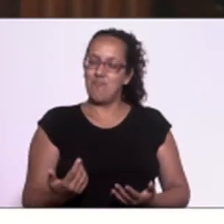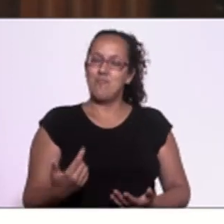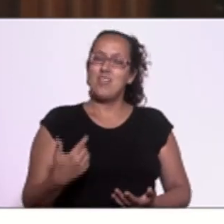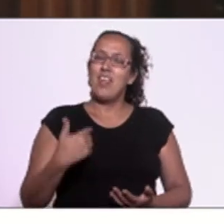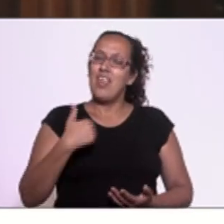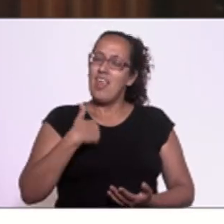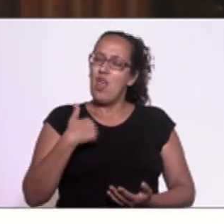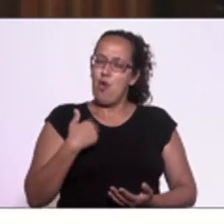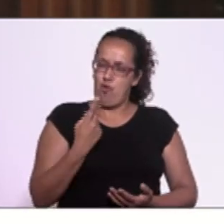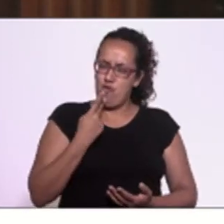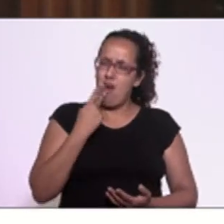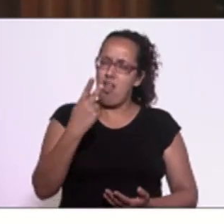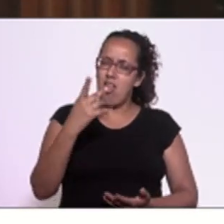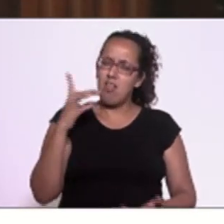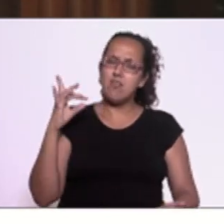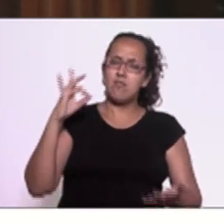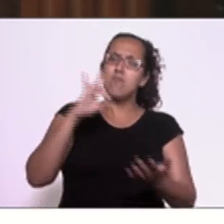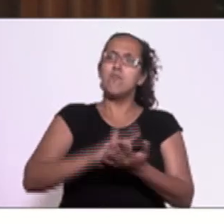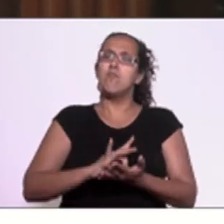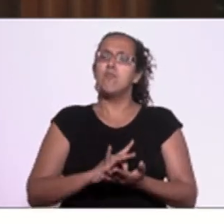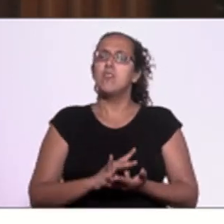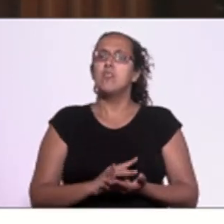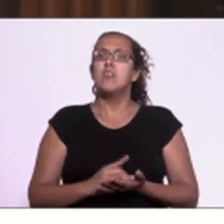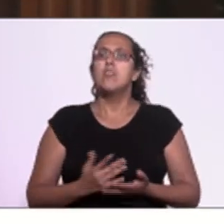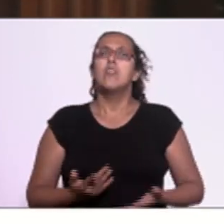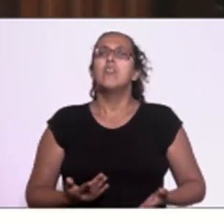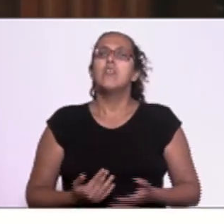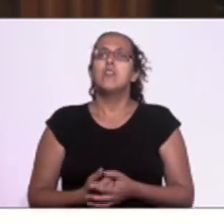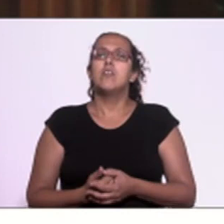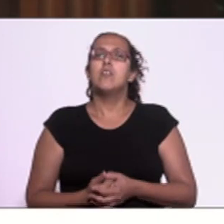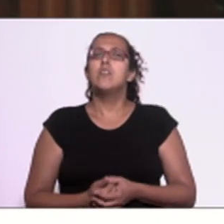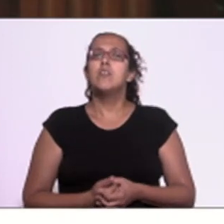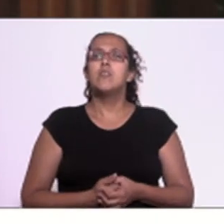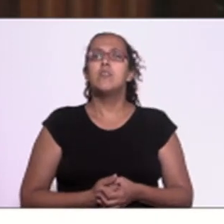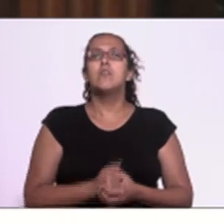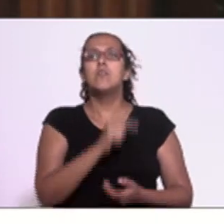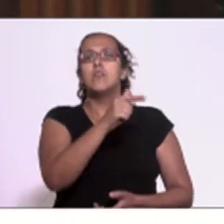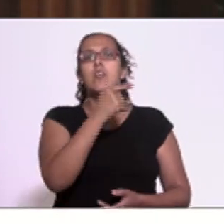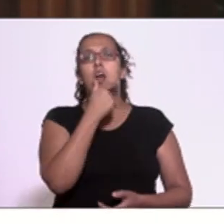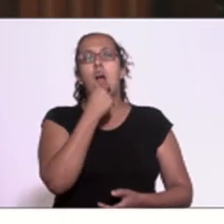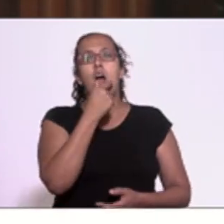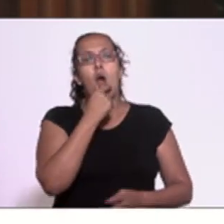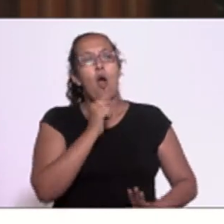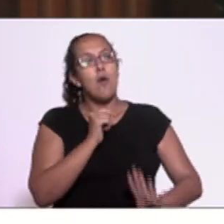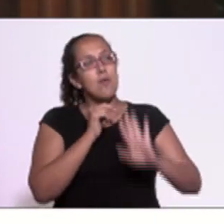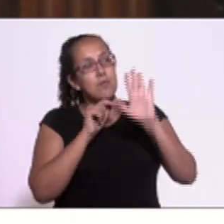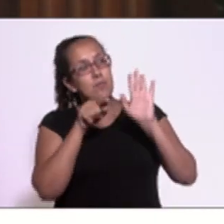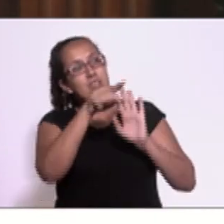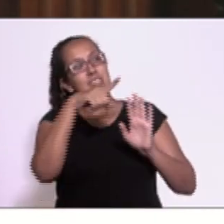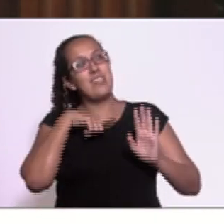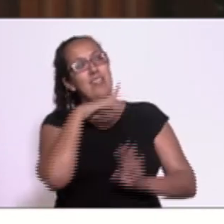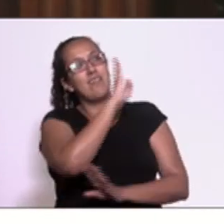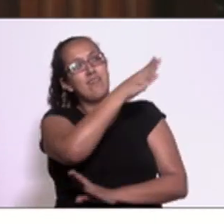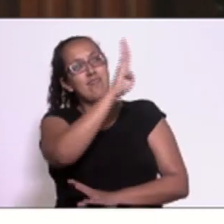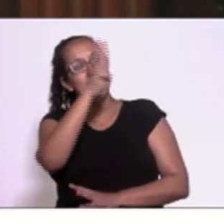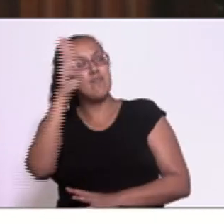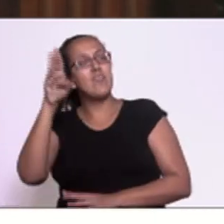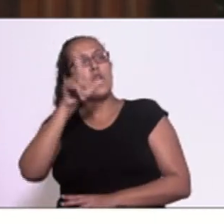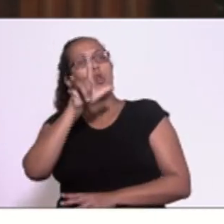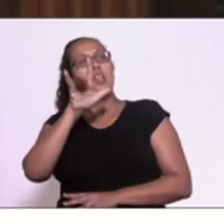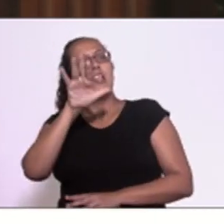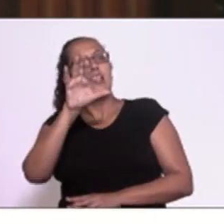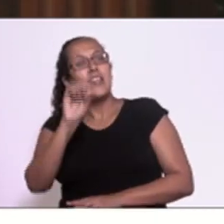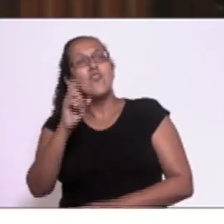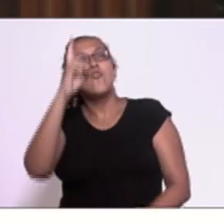de fomentar e iniciar a candidatura do acervo do Templo Positivista